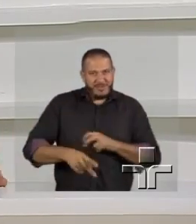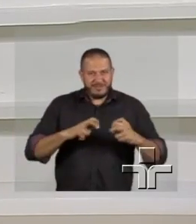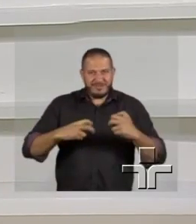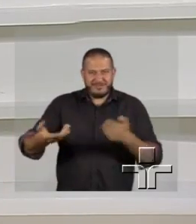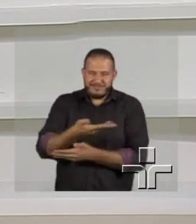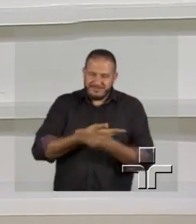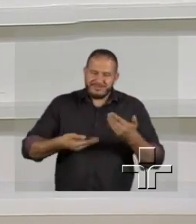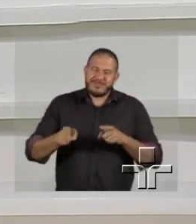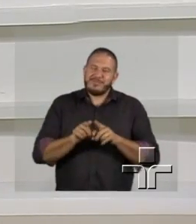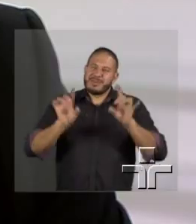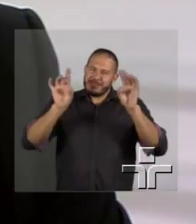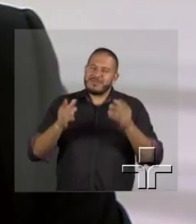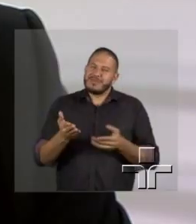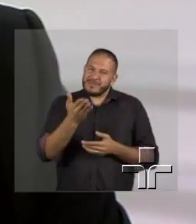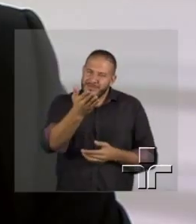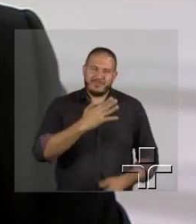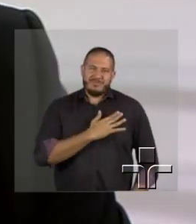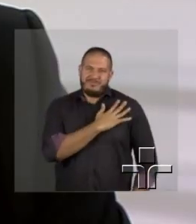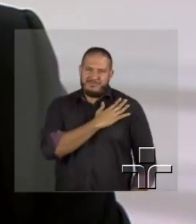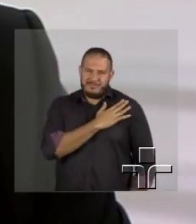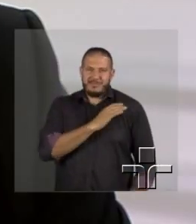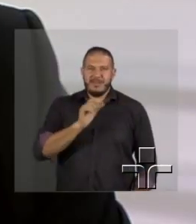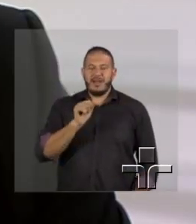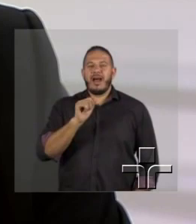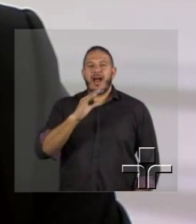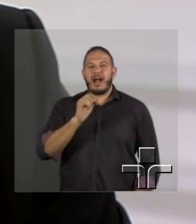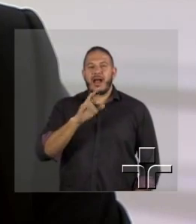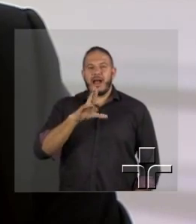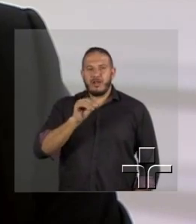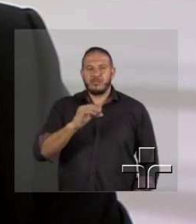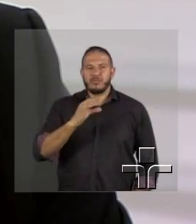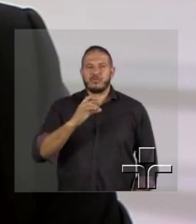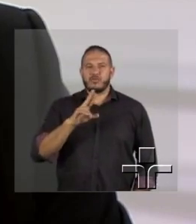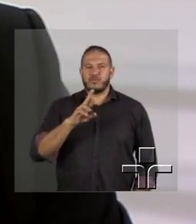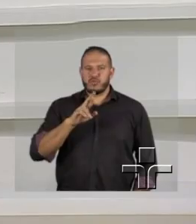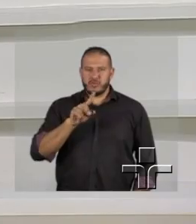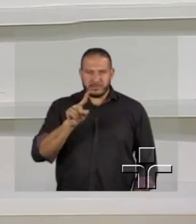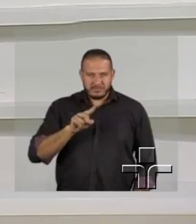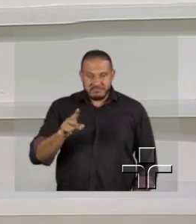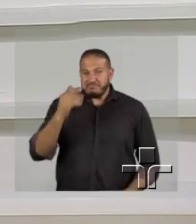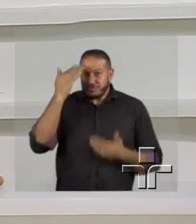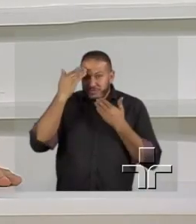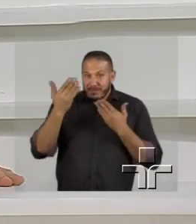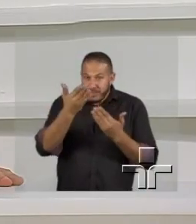ali, sem dúvida nenhuma, houve um erro de avaliação. né?